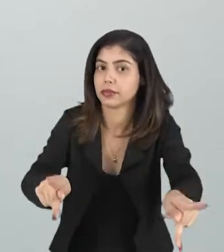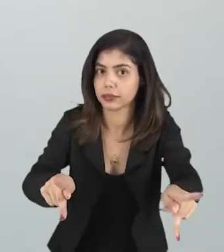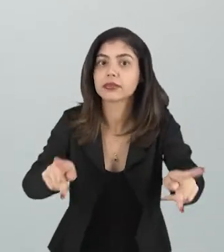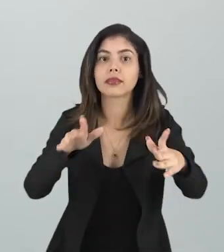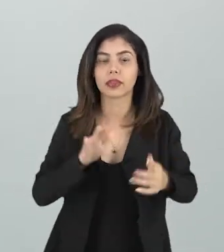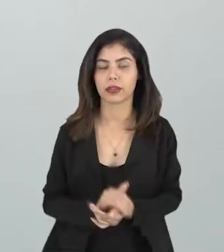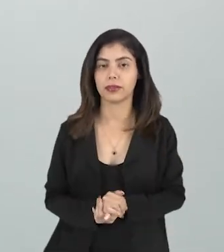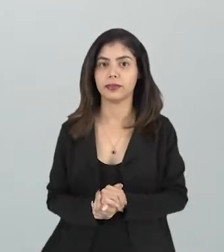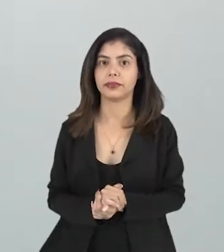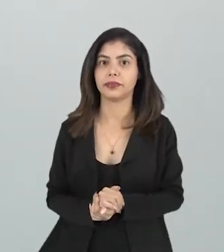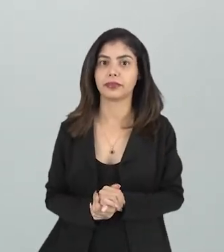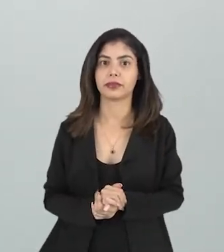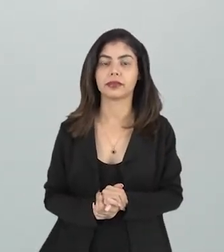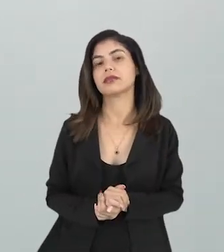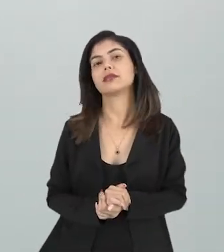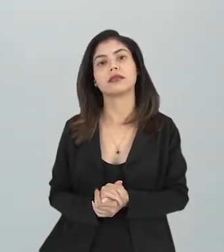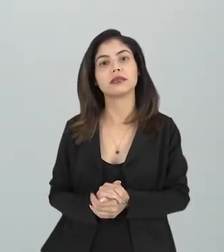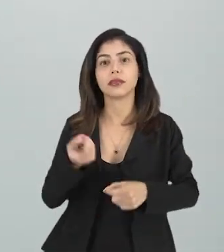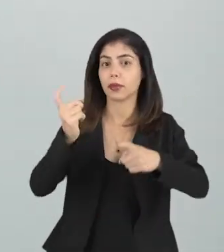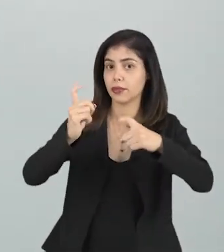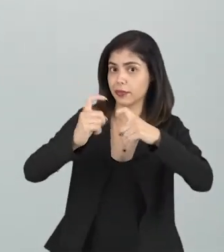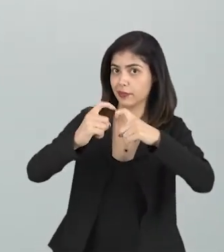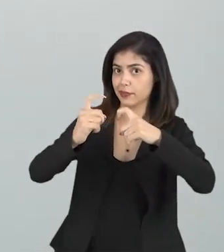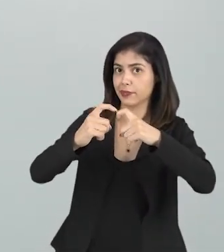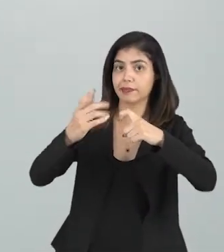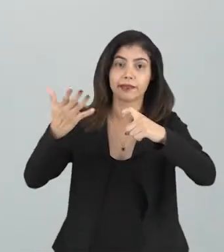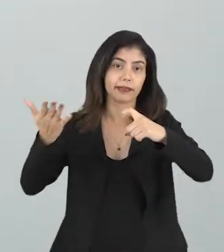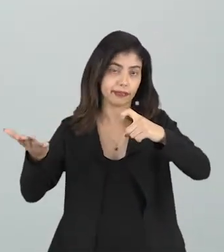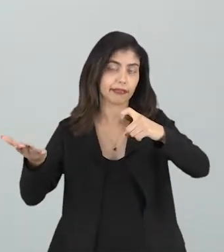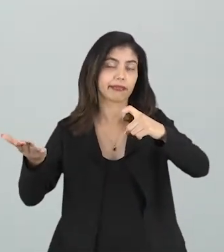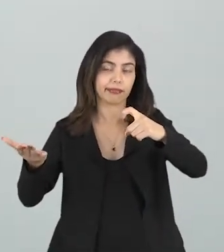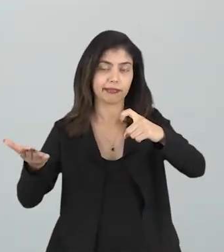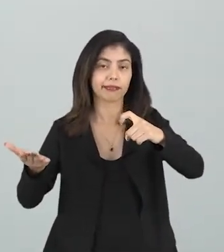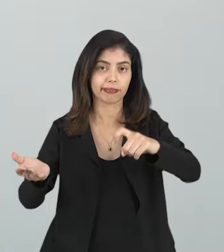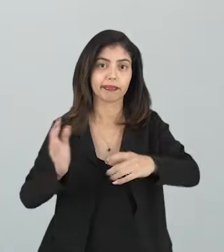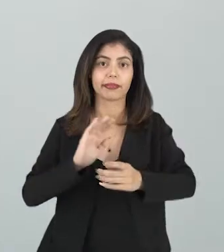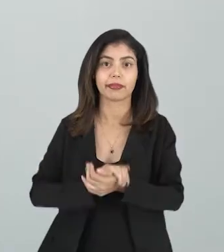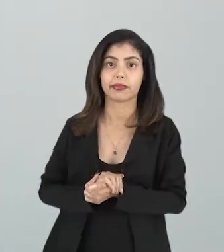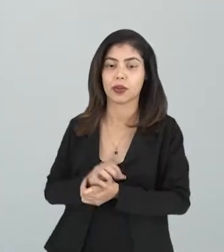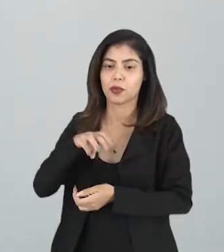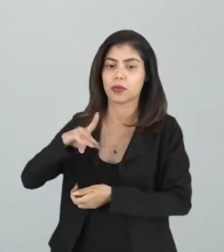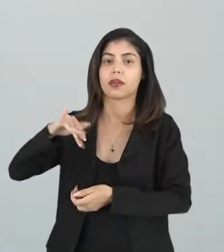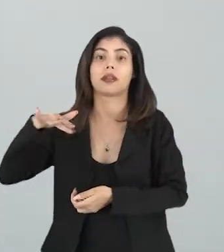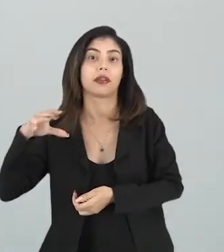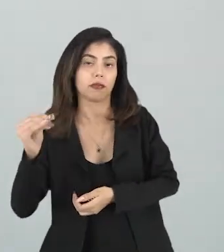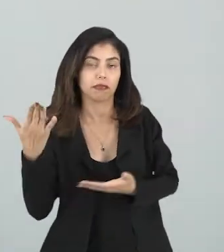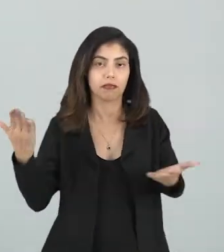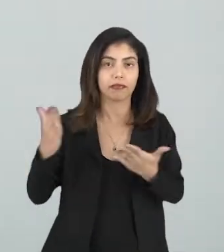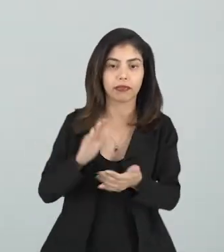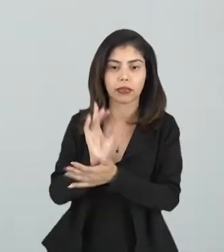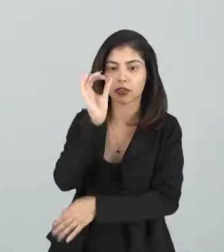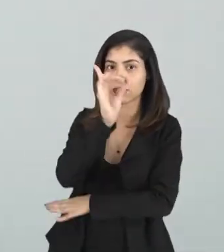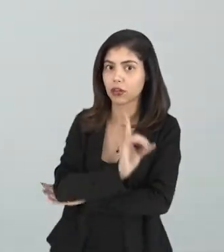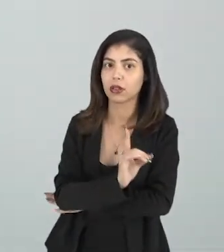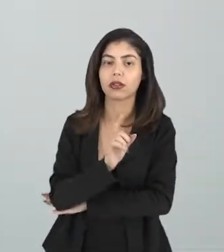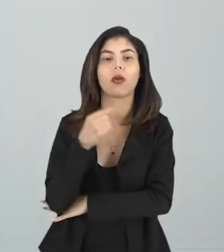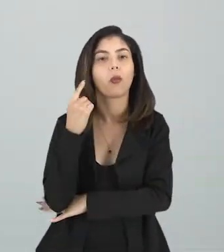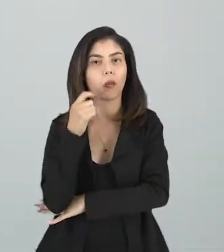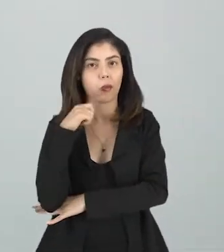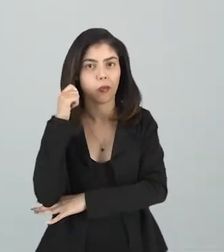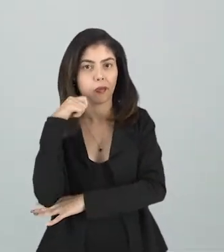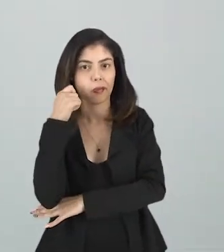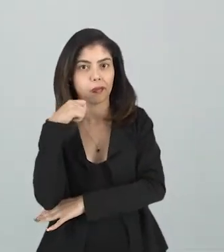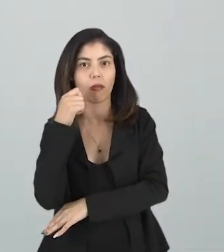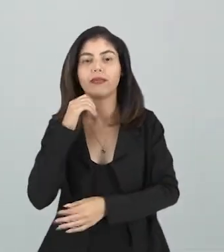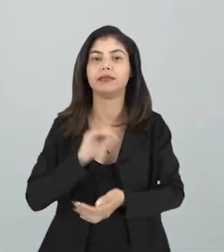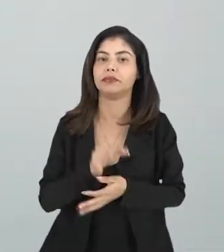fazer lá o bacharel em medicina, ele vai ser um médico, né, ele tem uma função, o cara que vai estudar o bacharel em direito, ele pode